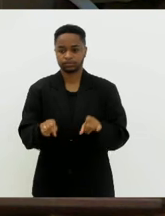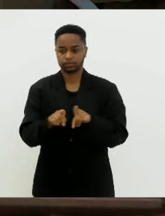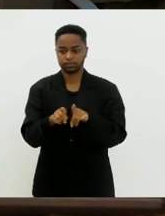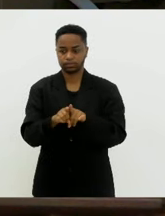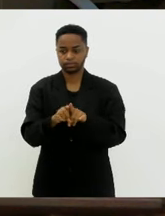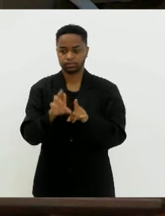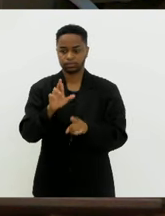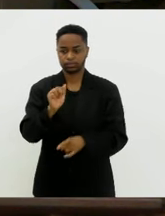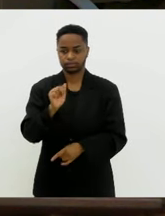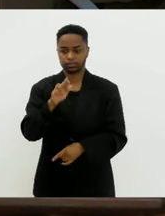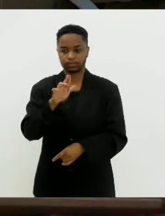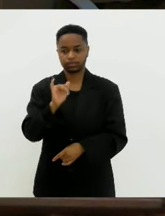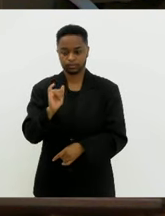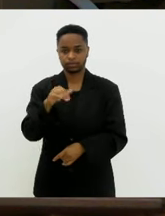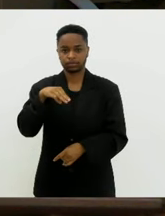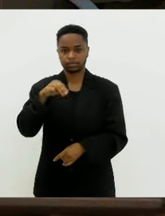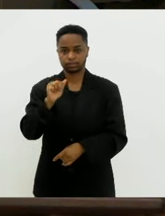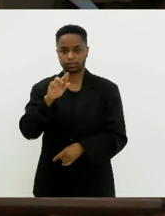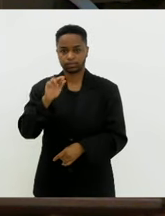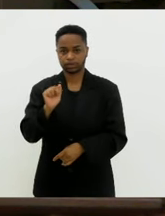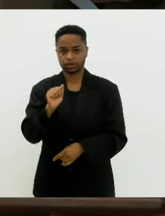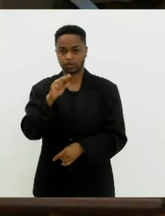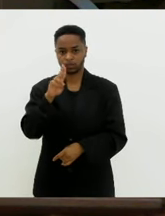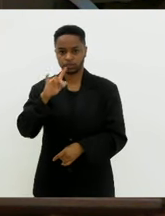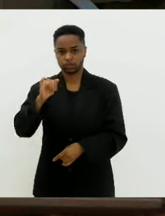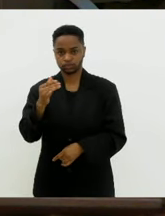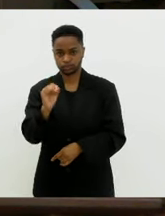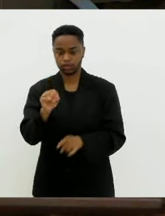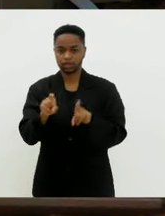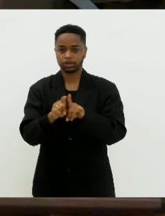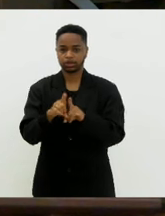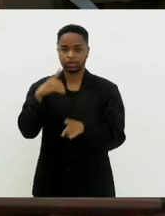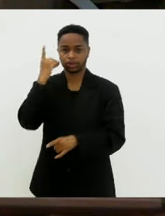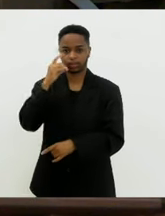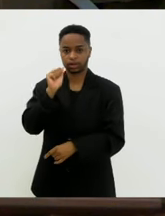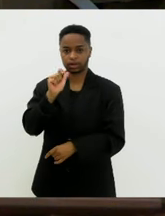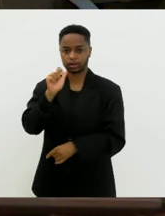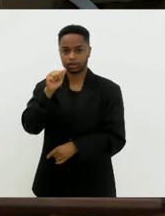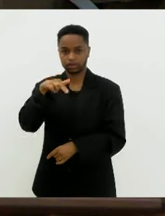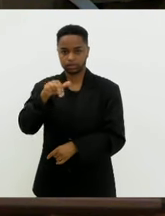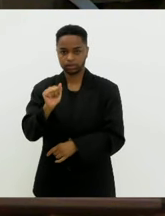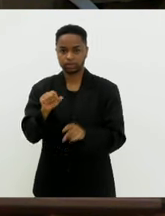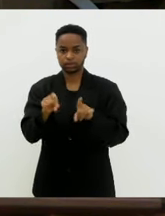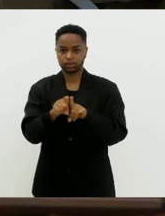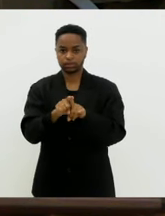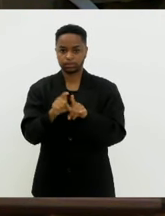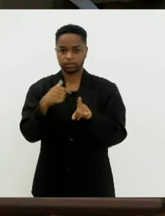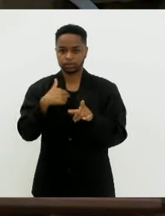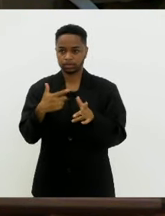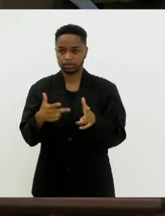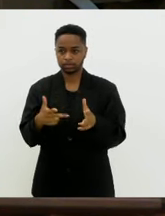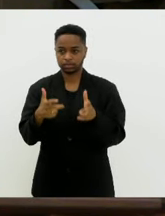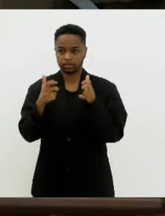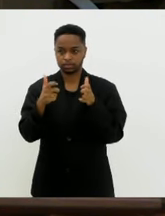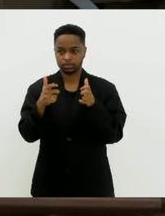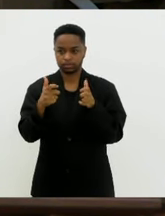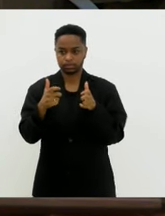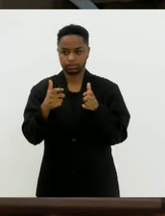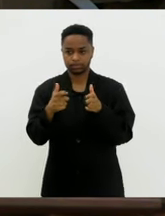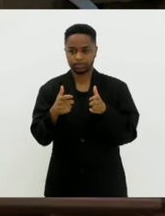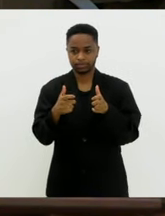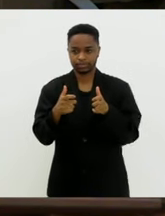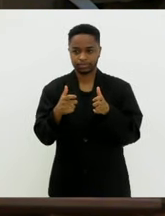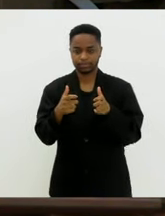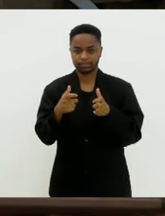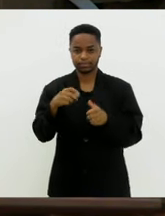também, dos nossos eternos deputados, Alana, estou vendo ali, Marcelo Cabeleireiro, Luiz Martins, tantos